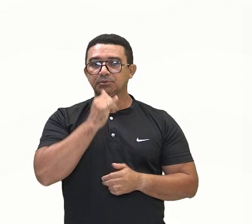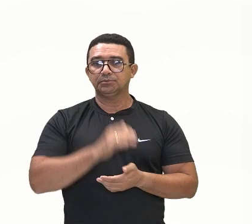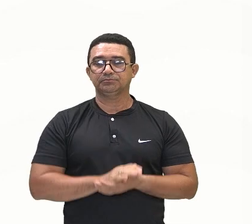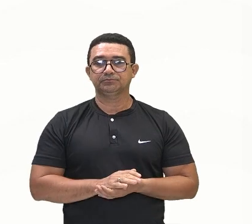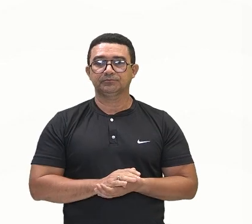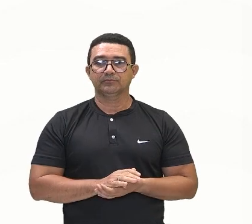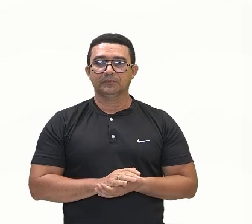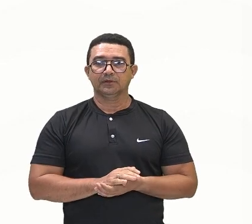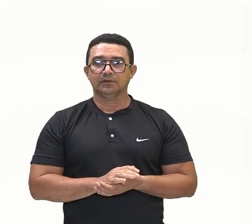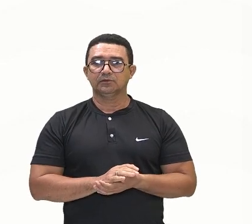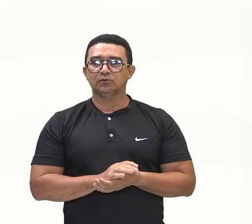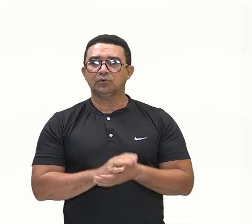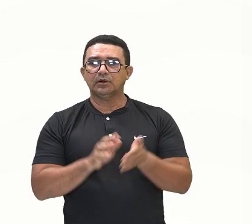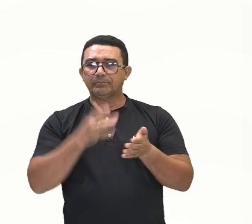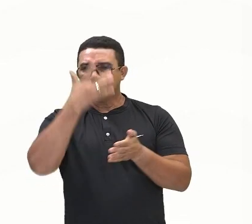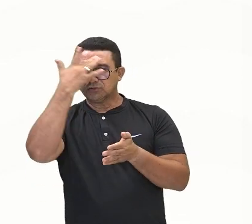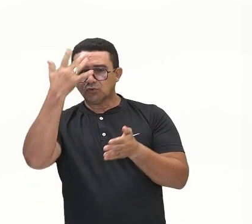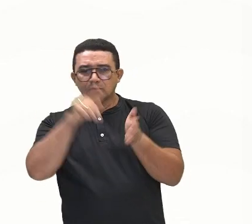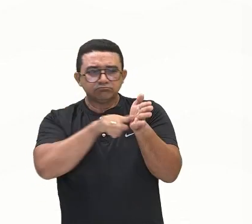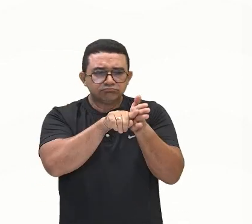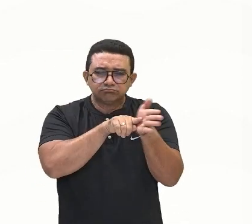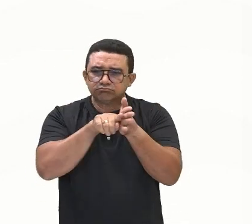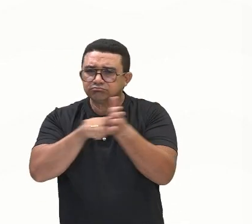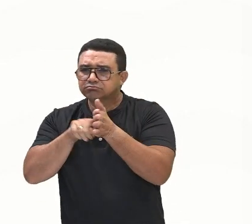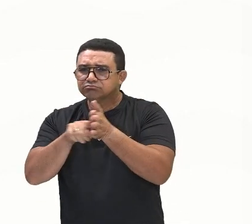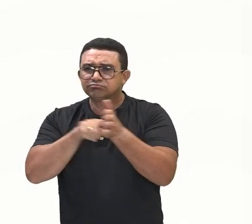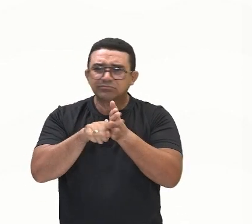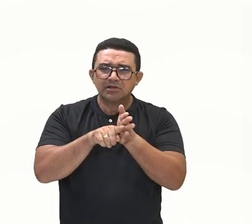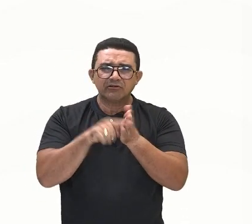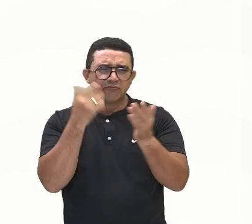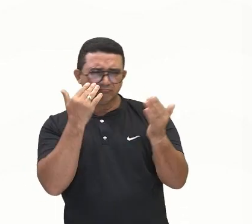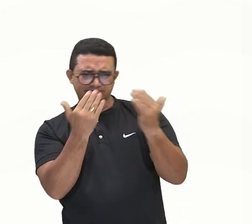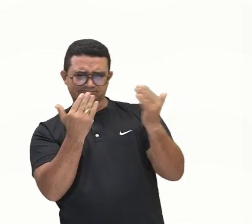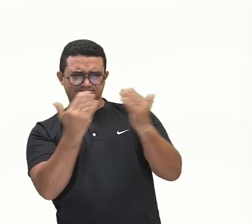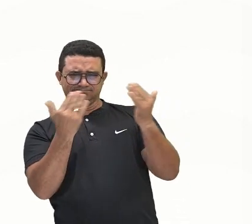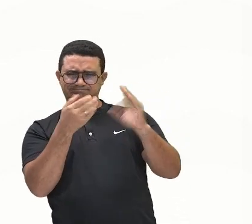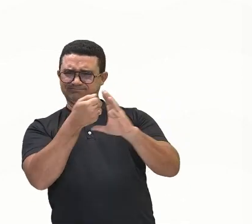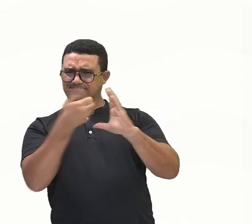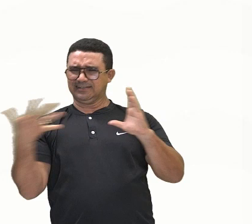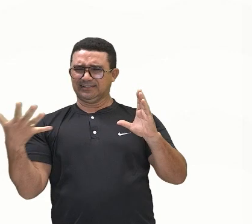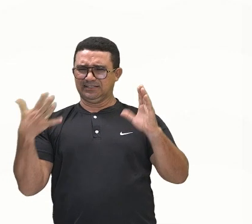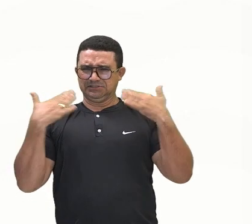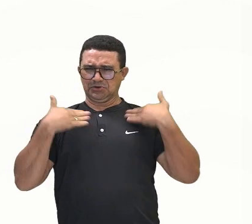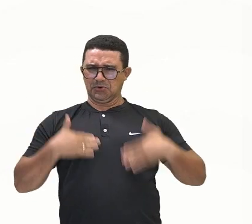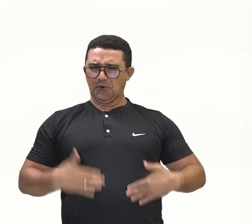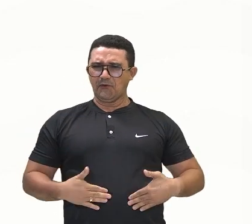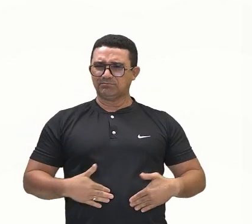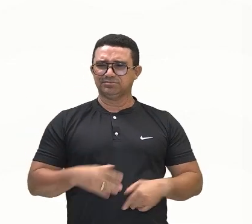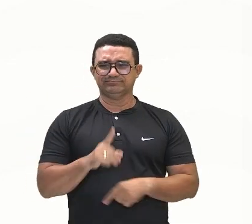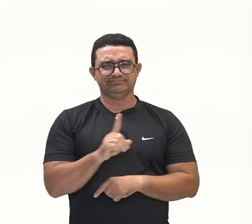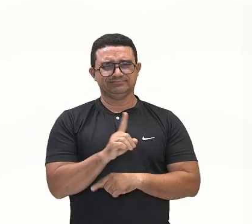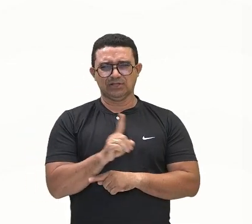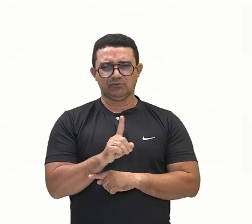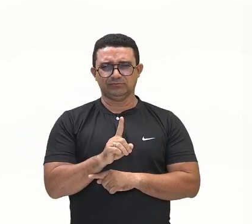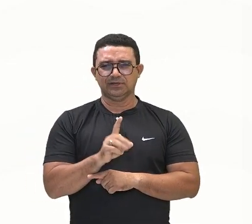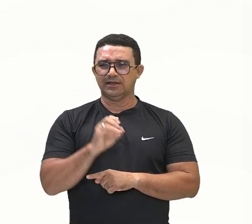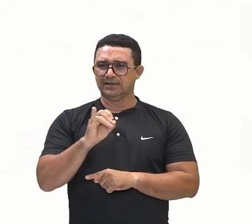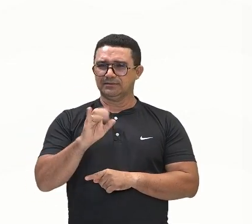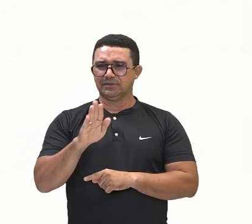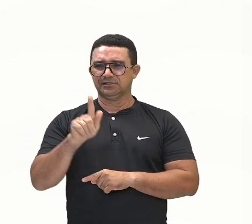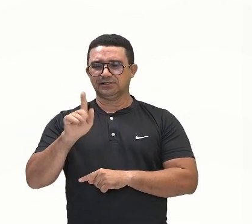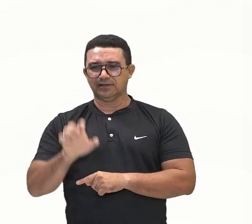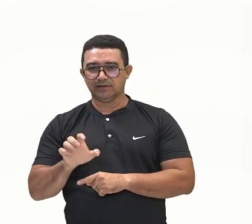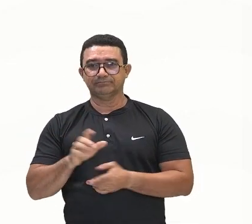hora ali o recenseador e não vai pegar, analisar suas características físicas. Não, para o IBGE, o